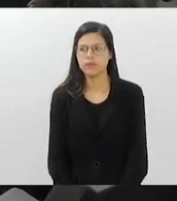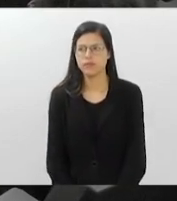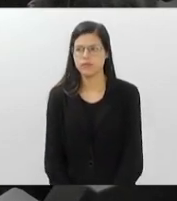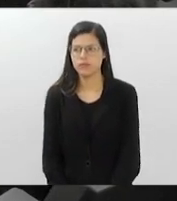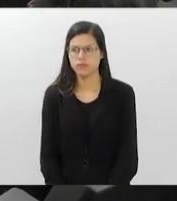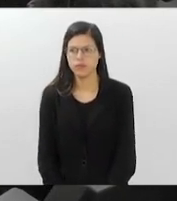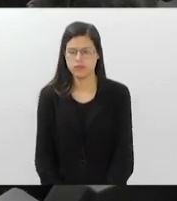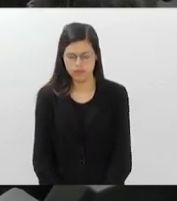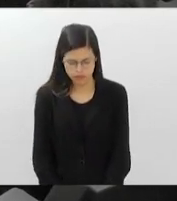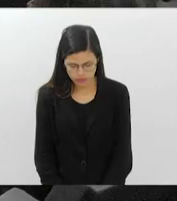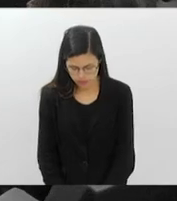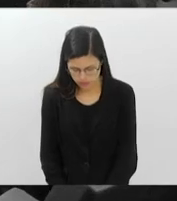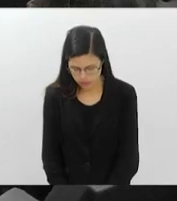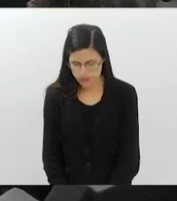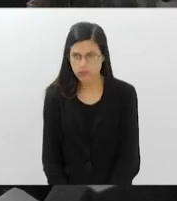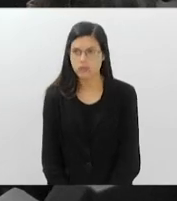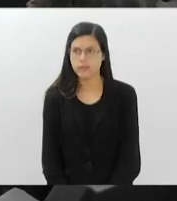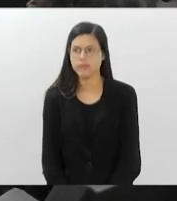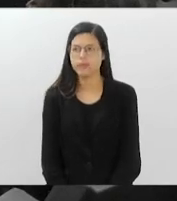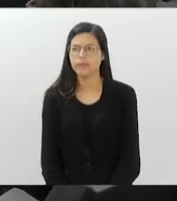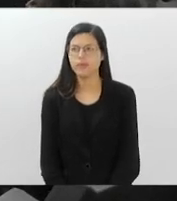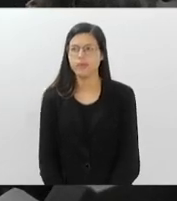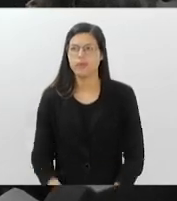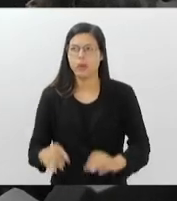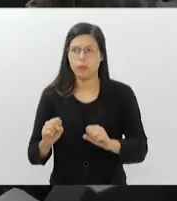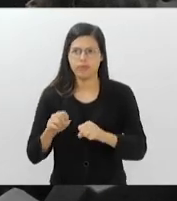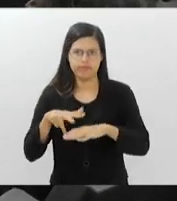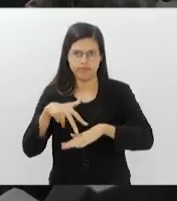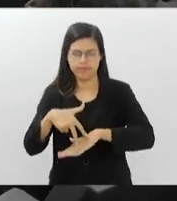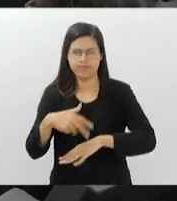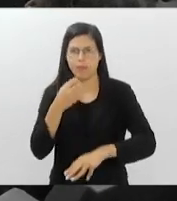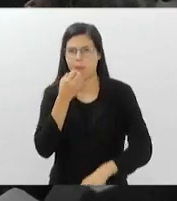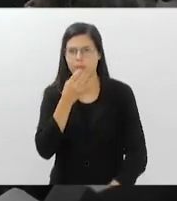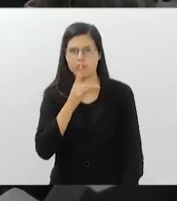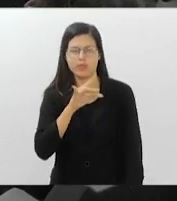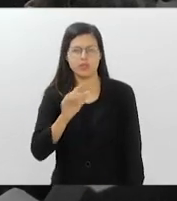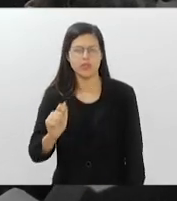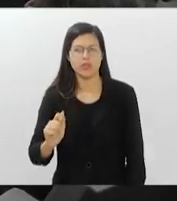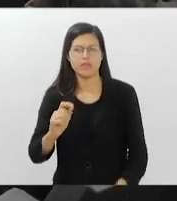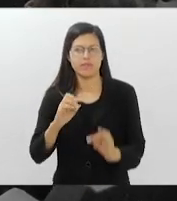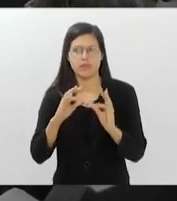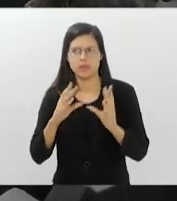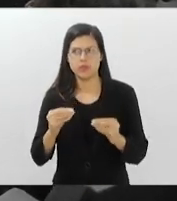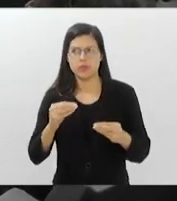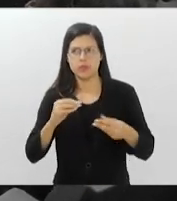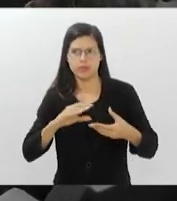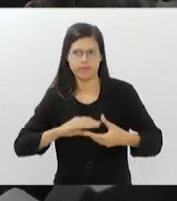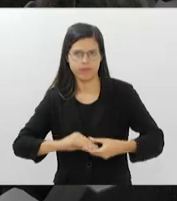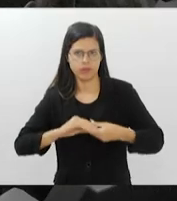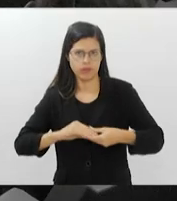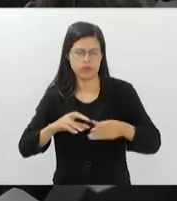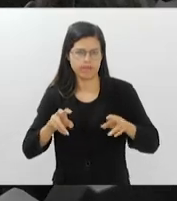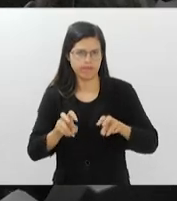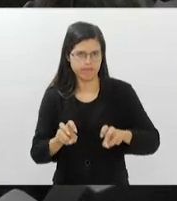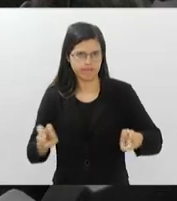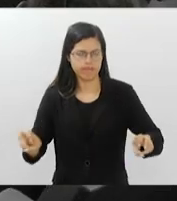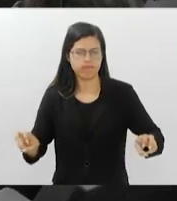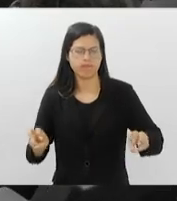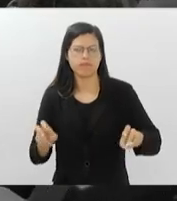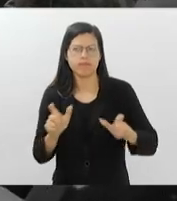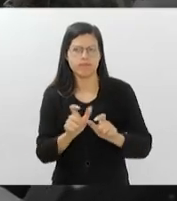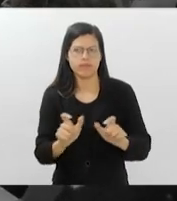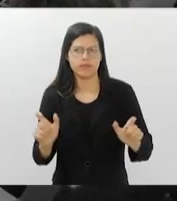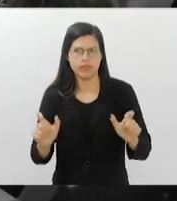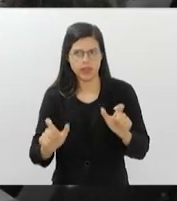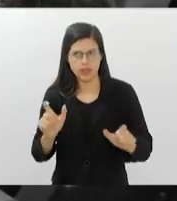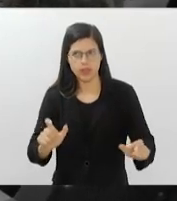Cadê pode ser daqui eh Bom dia a todos eh cumprimentando a mesa eh através